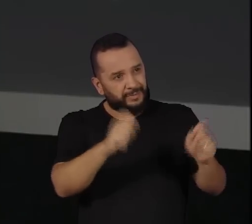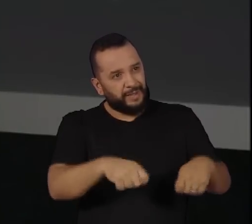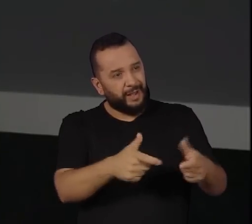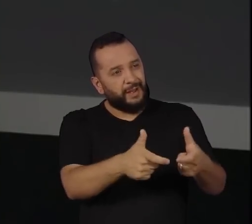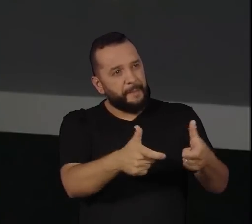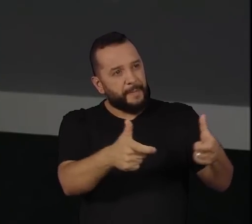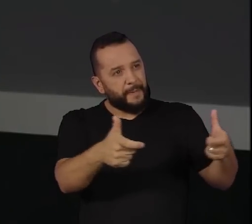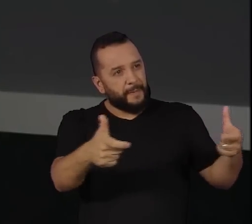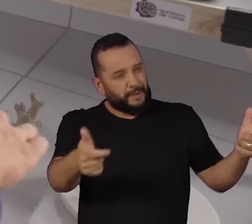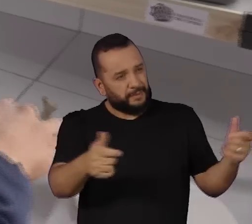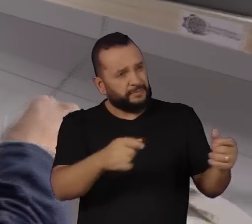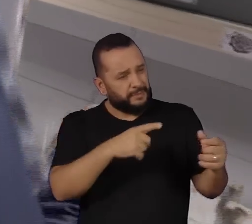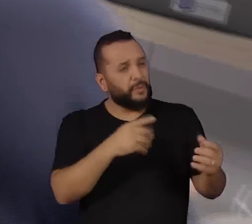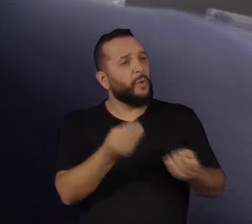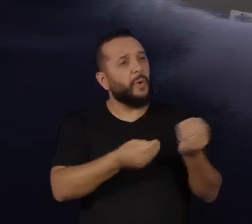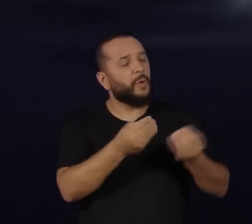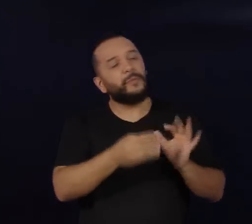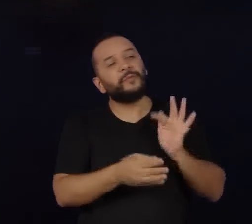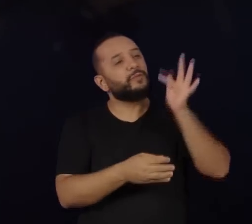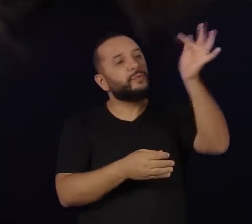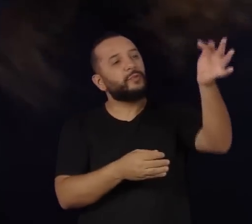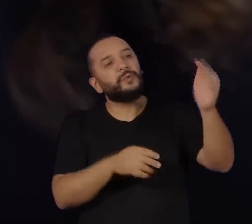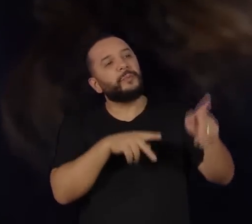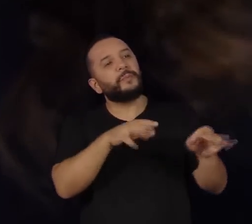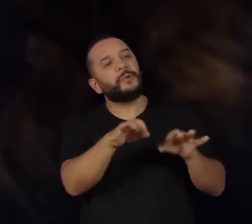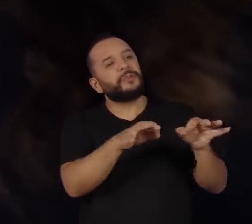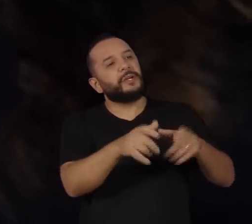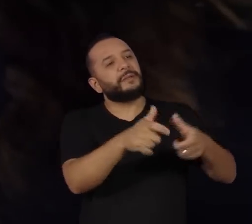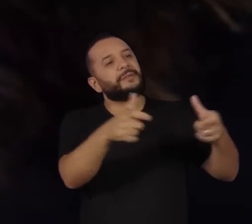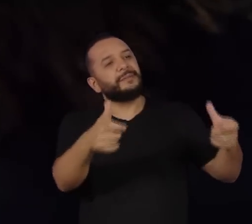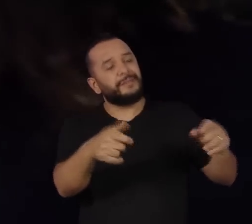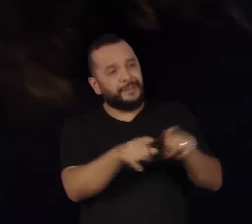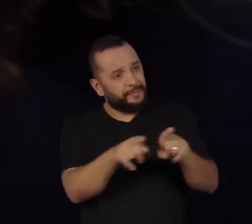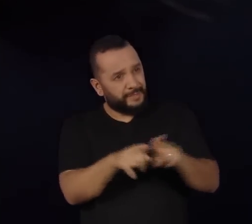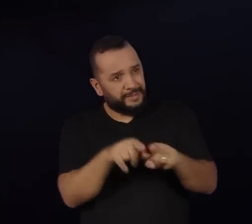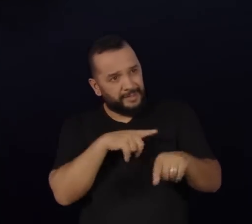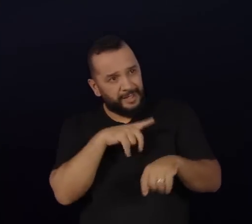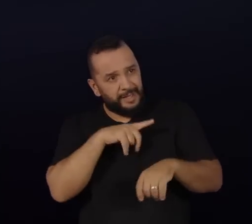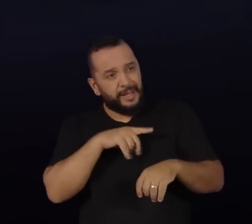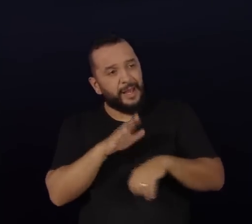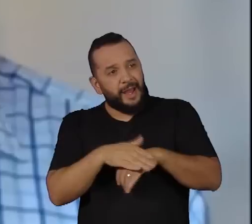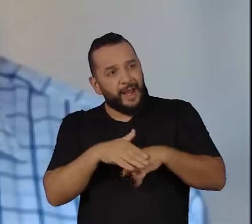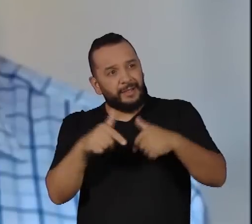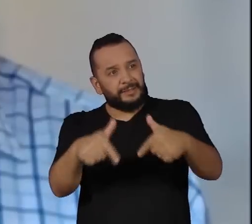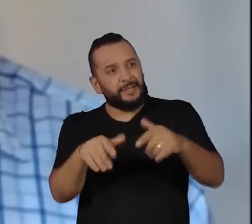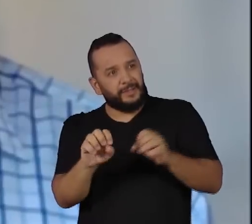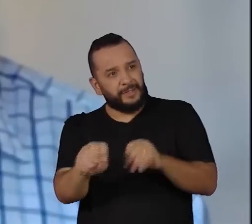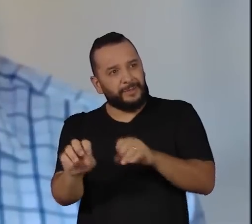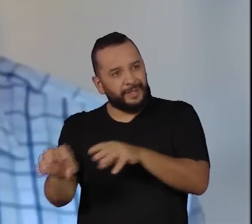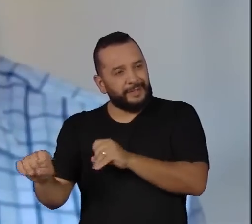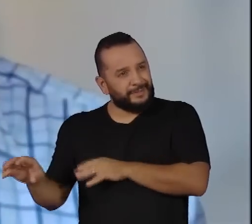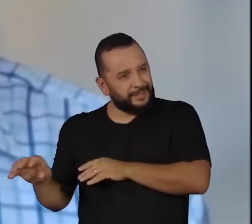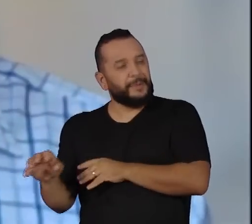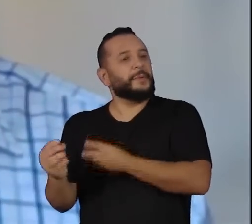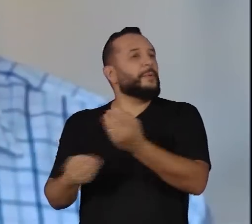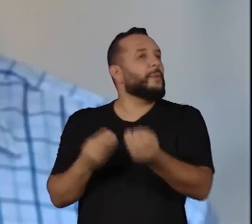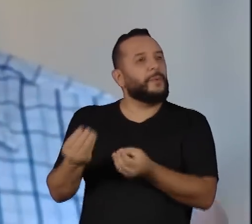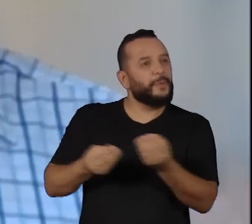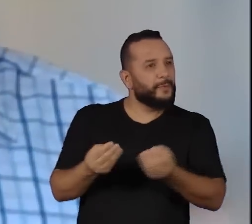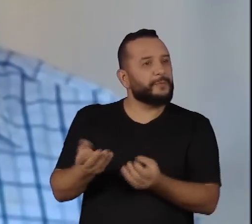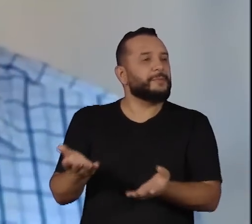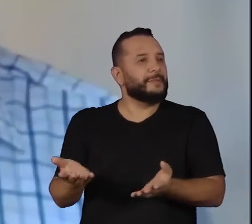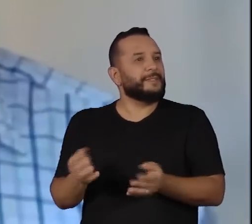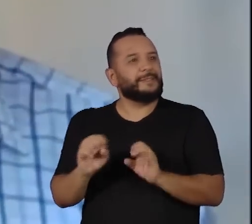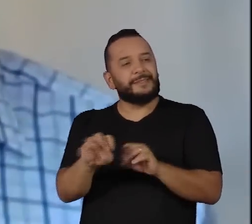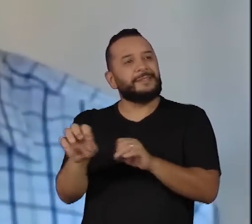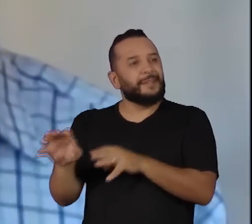tem esses projetos futuros, se tem também outras ações de educação ambiental previstas. A gente quer, até 2024,